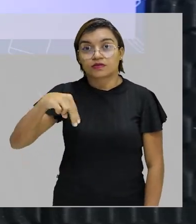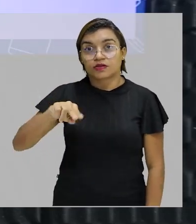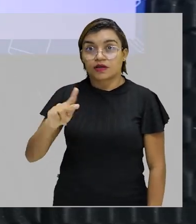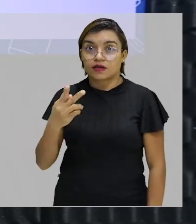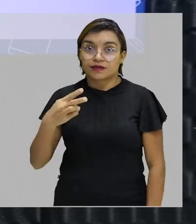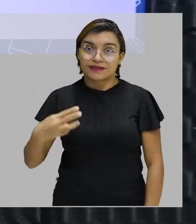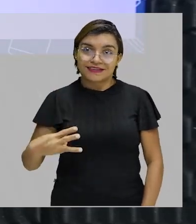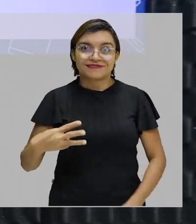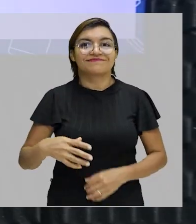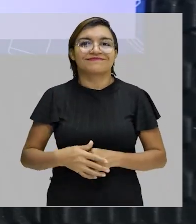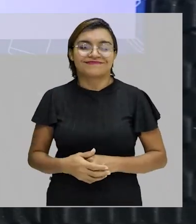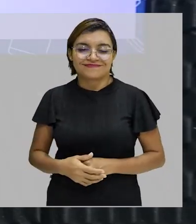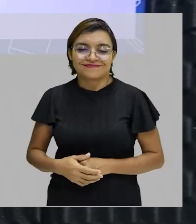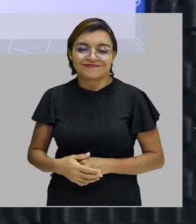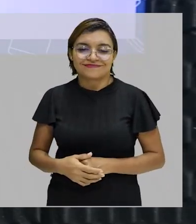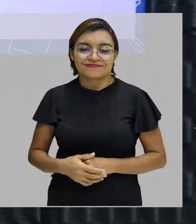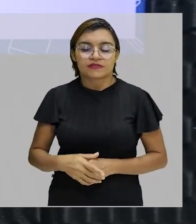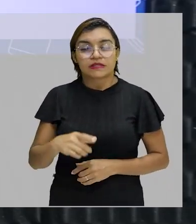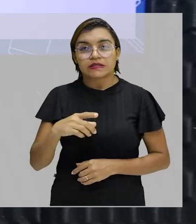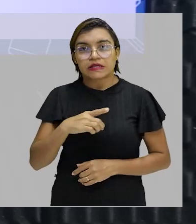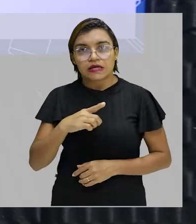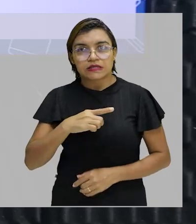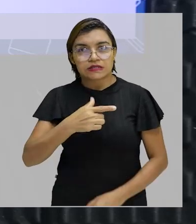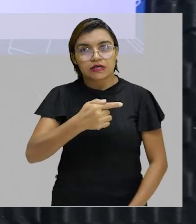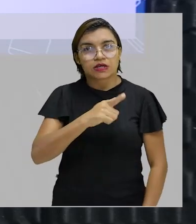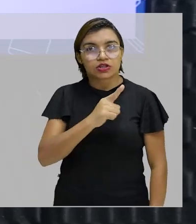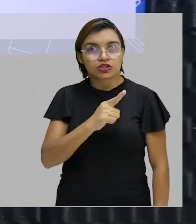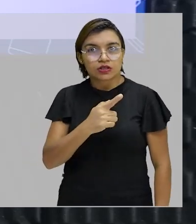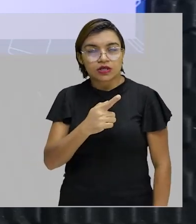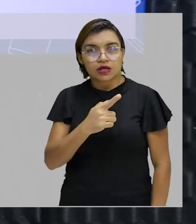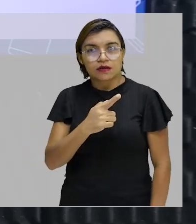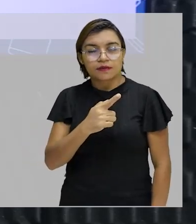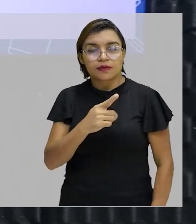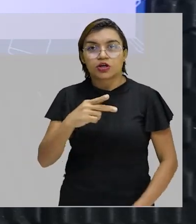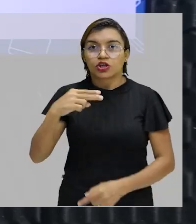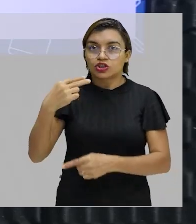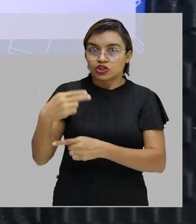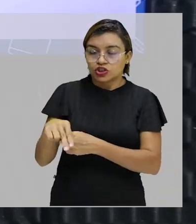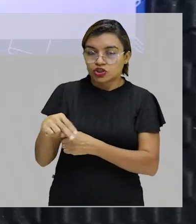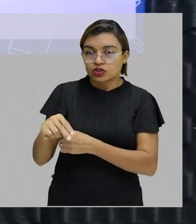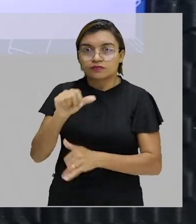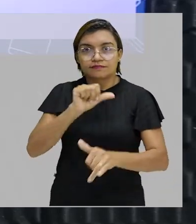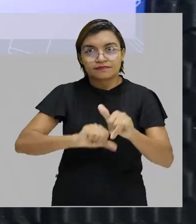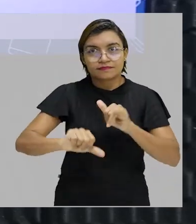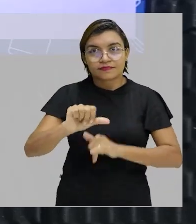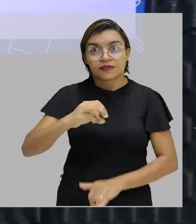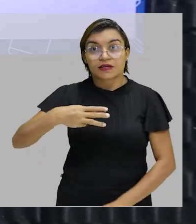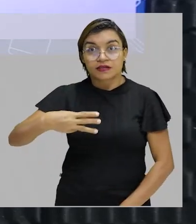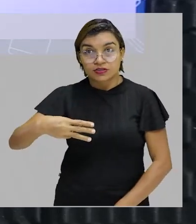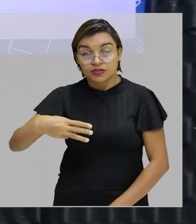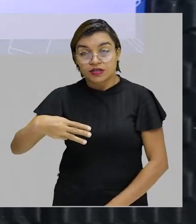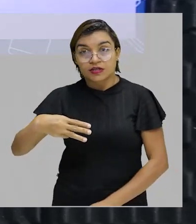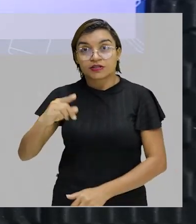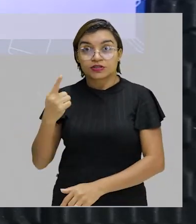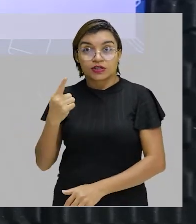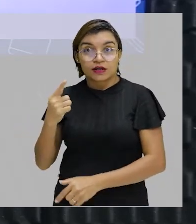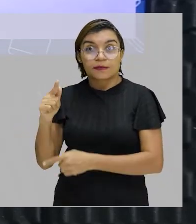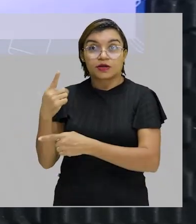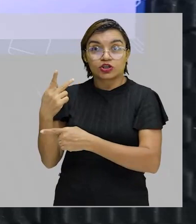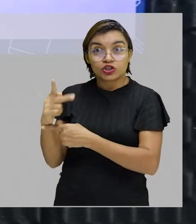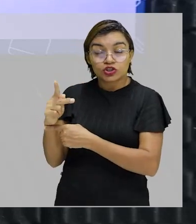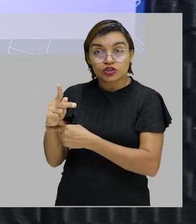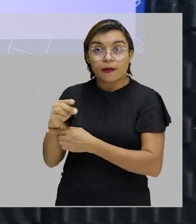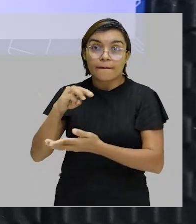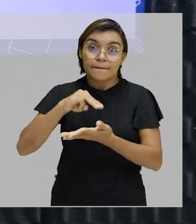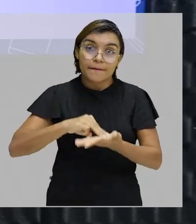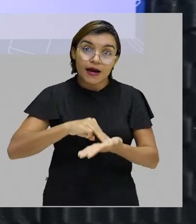amônia. Então, quando você pega 7 gramas de nitrogênio e reage com 3 gramas de hidrogênio, a massa